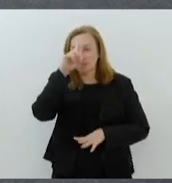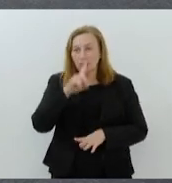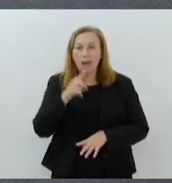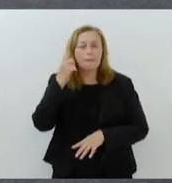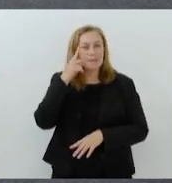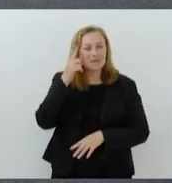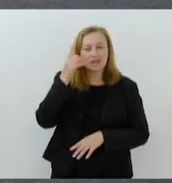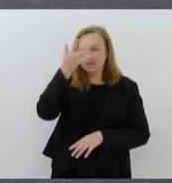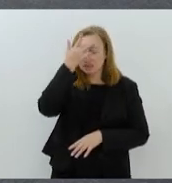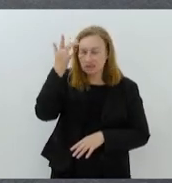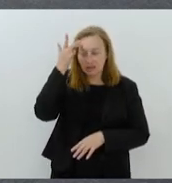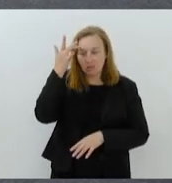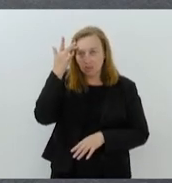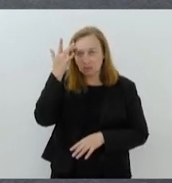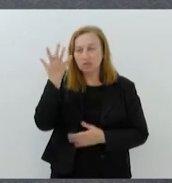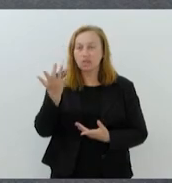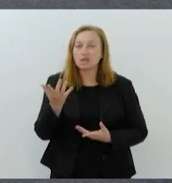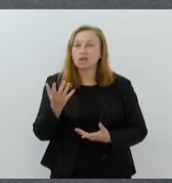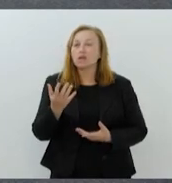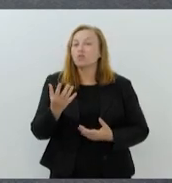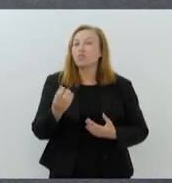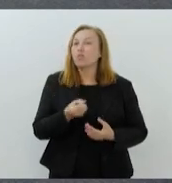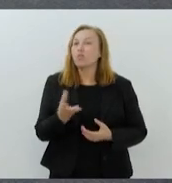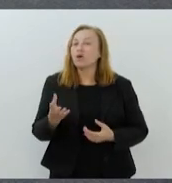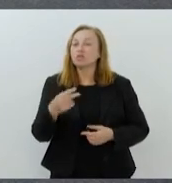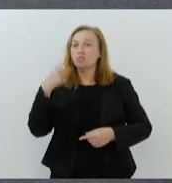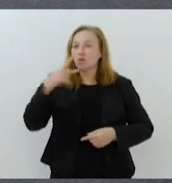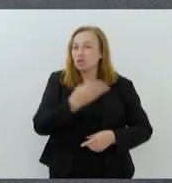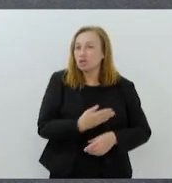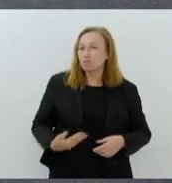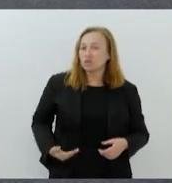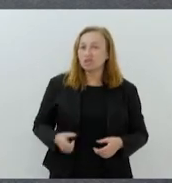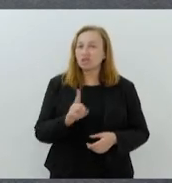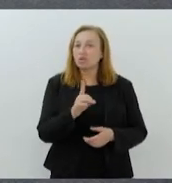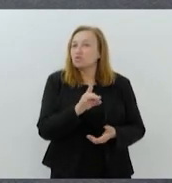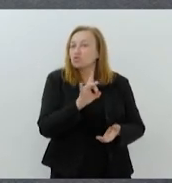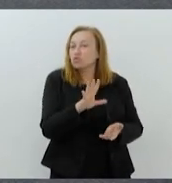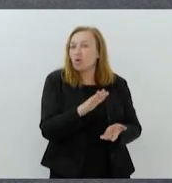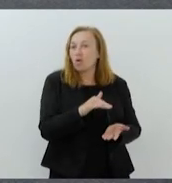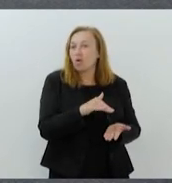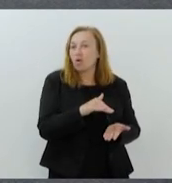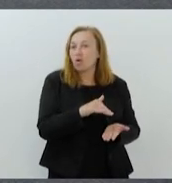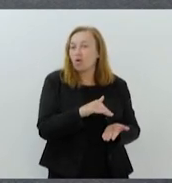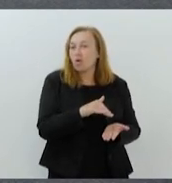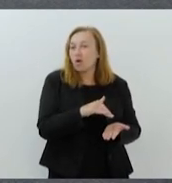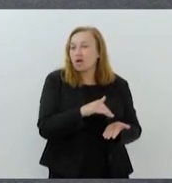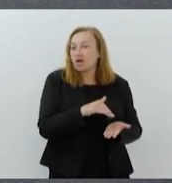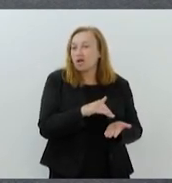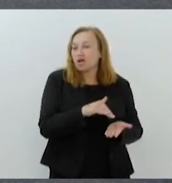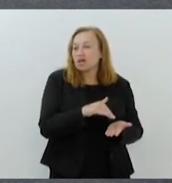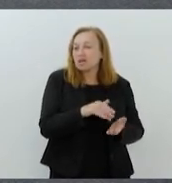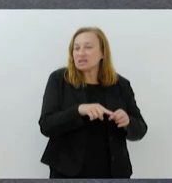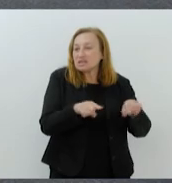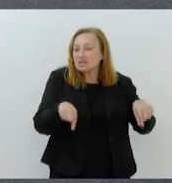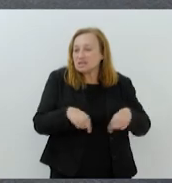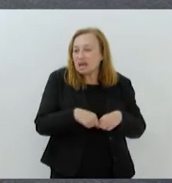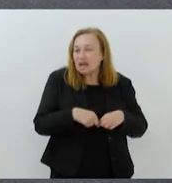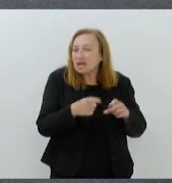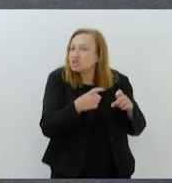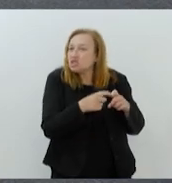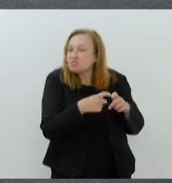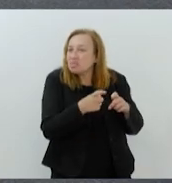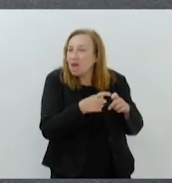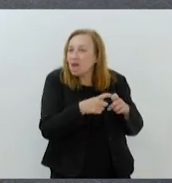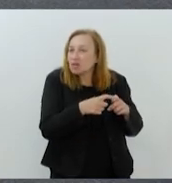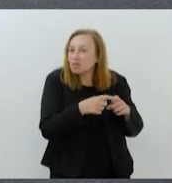mental enquanto política pública e não apenas consultórios que vamos gradativamente enriquecendo alguns profissionais de saúde,